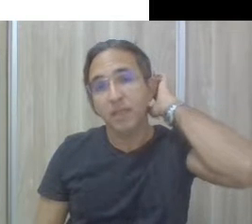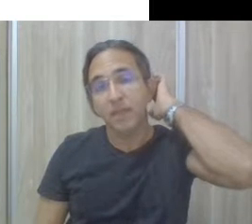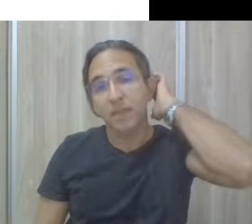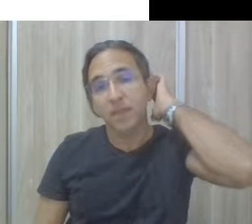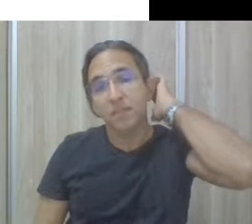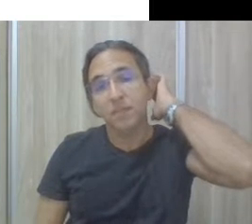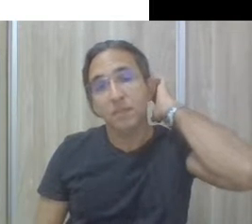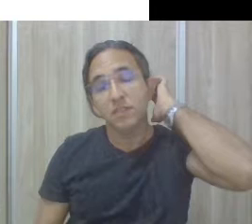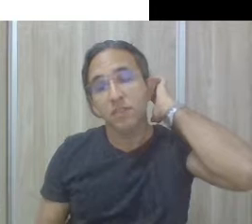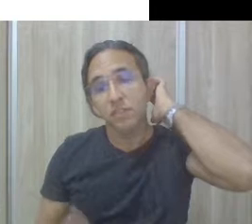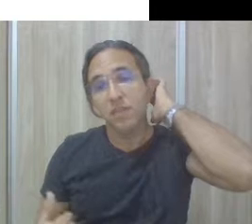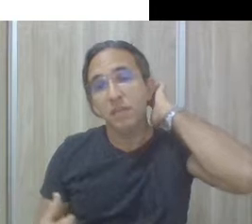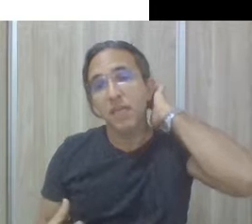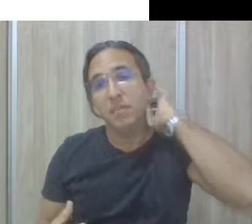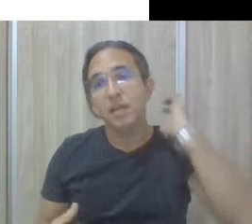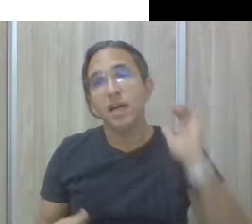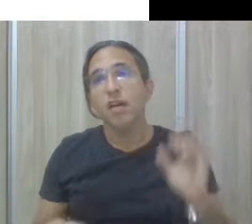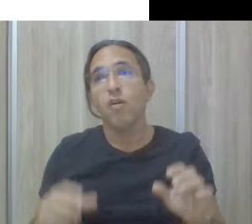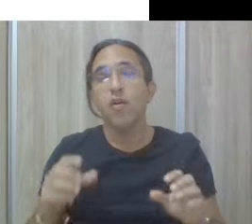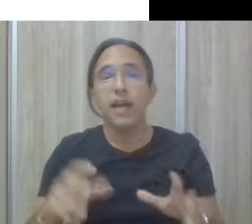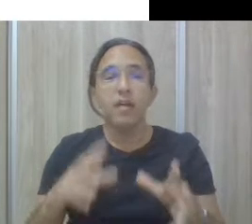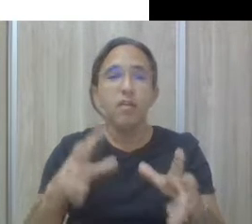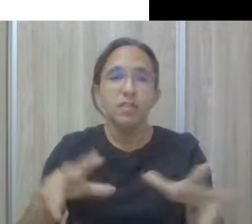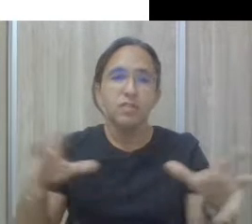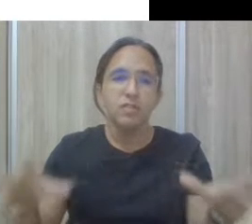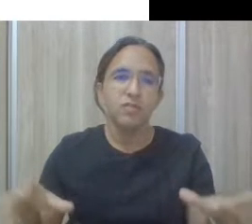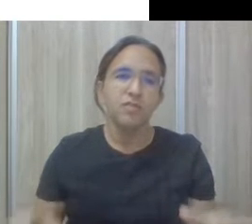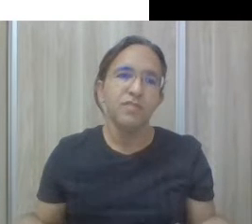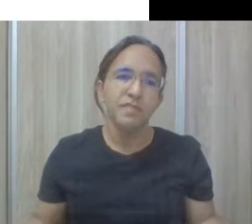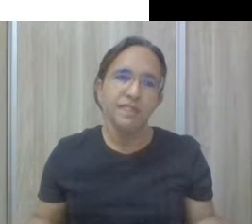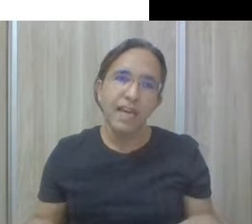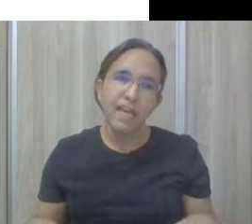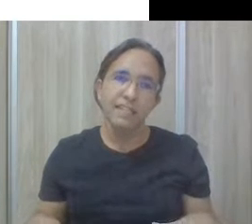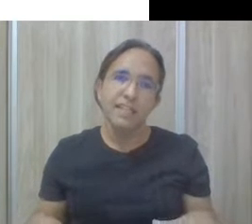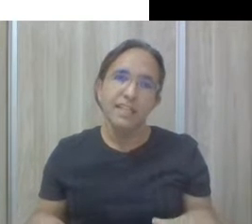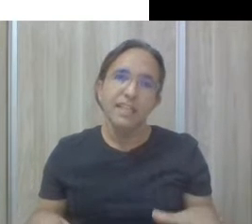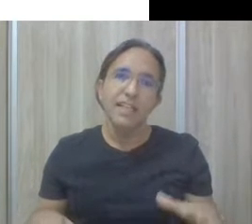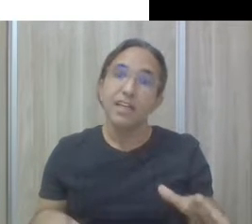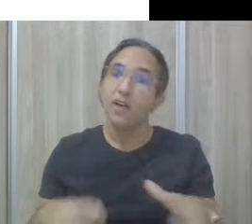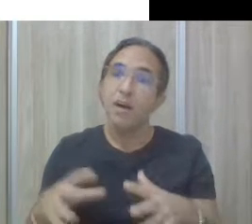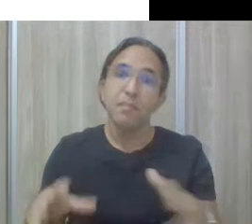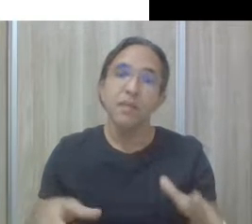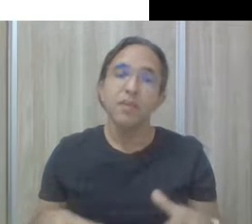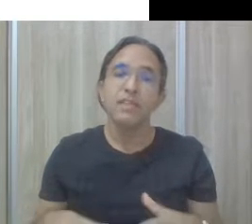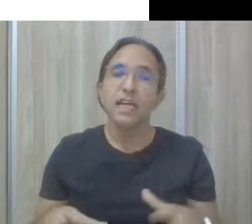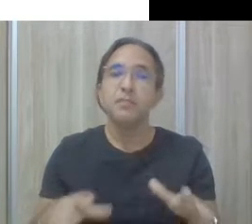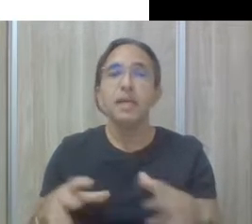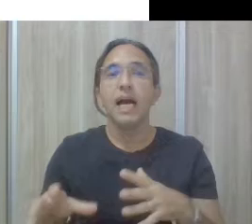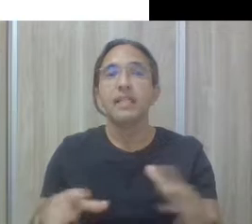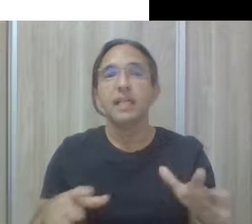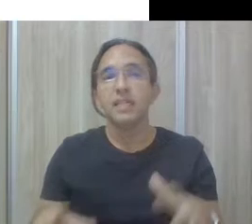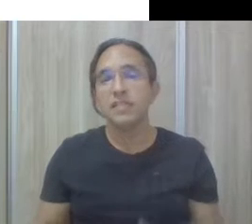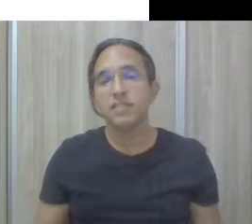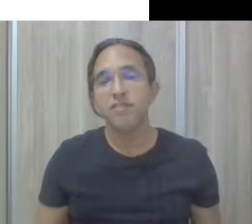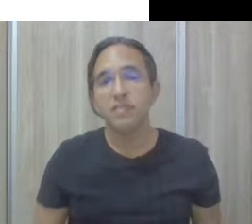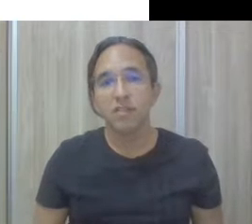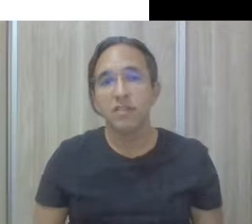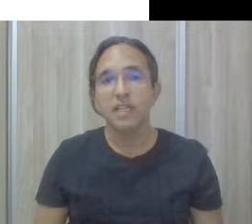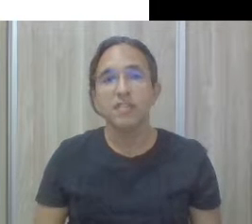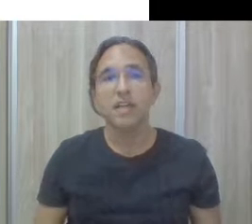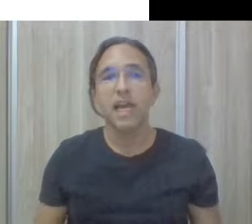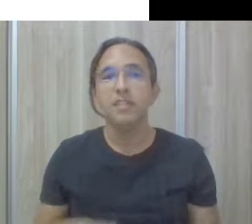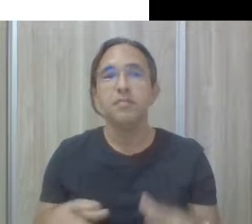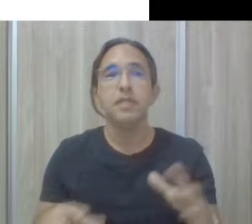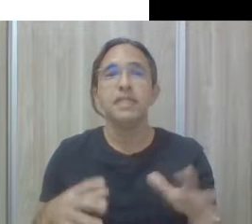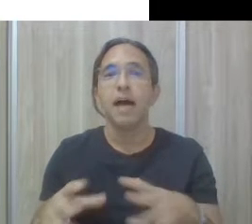também porque se fosse mímica, qualquer coisa que o surdo fizesse, aqui é uma mímica. Por exemplo, aquelas brincadeiras que a gente fazia quando